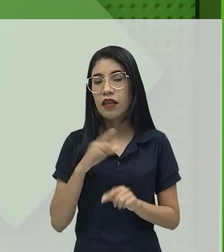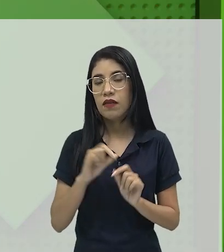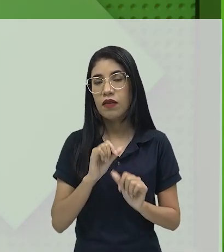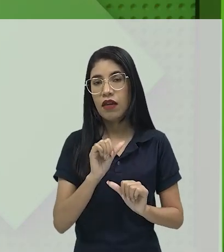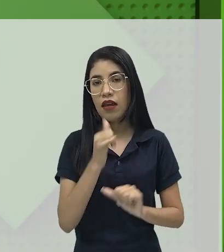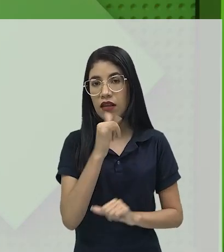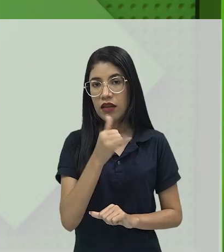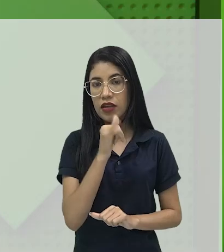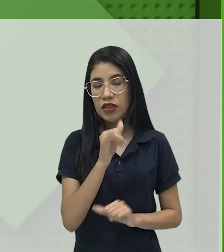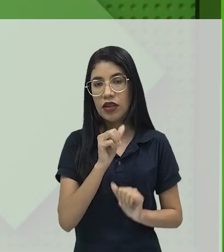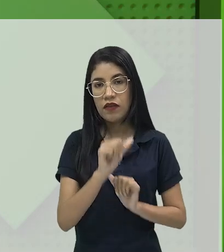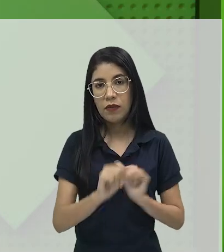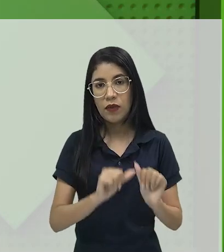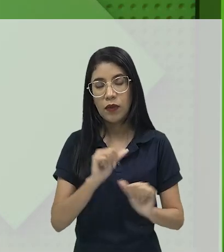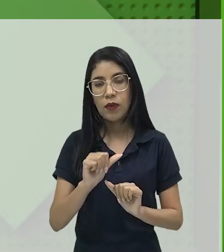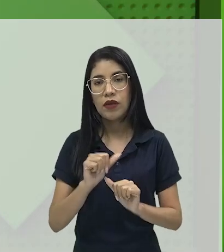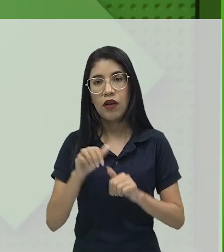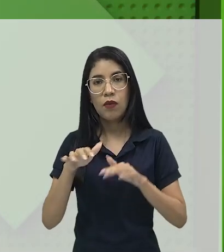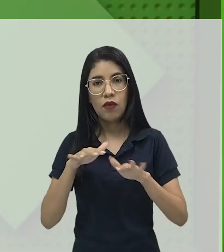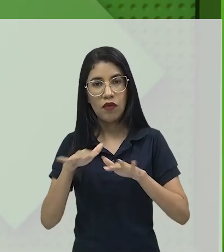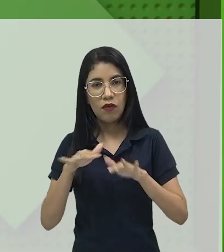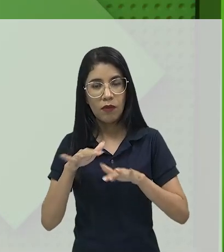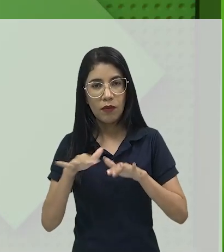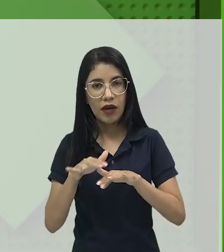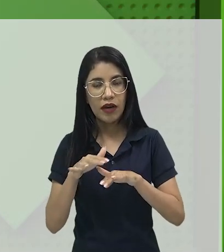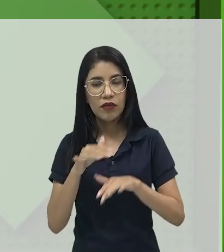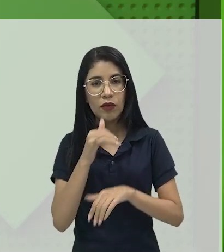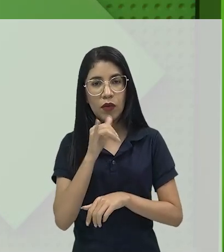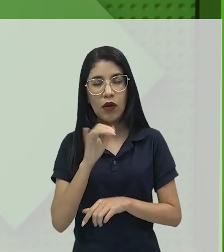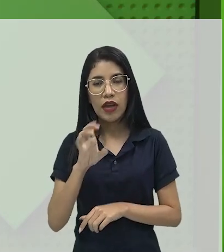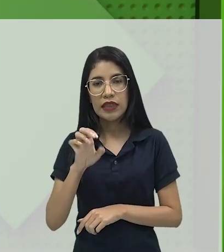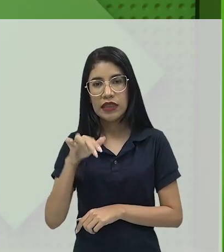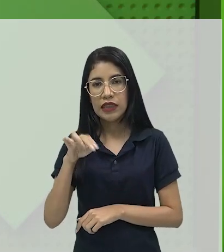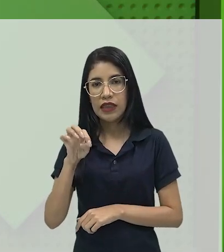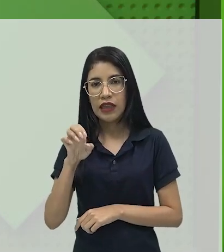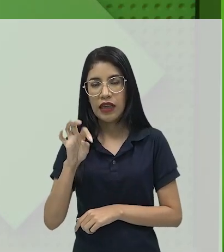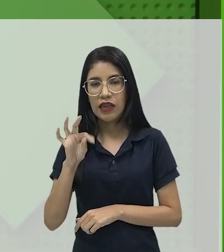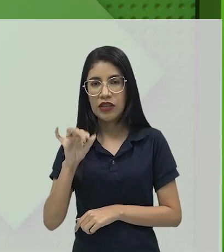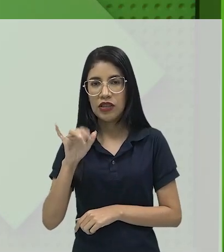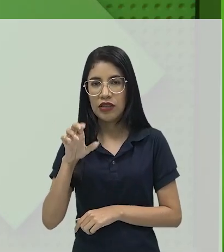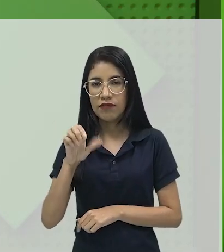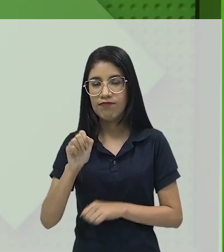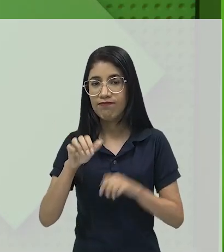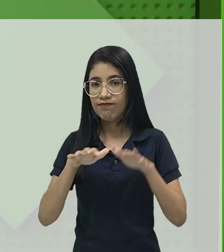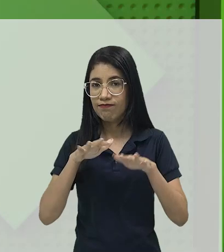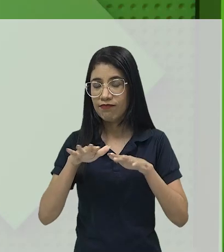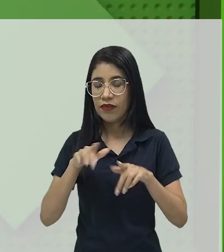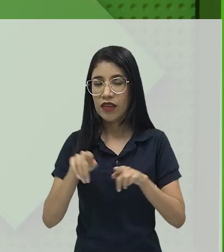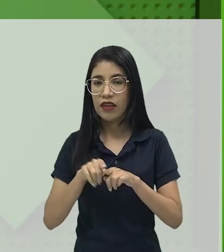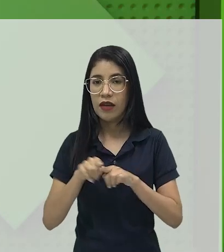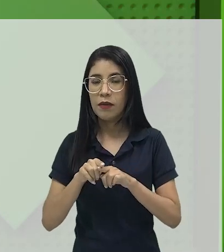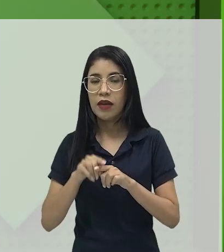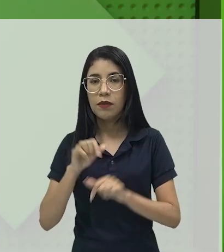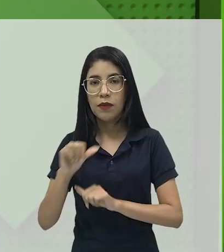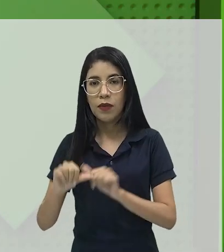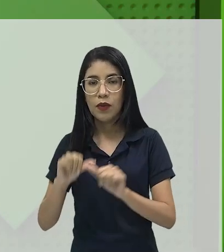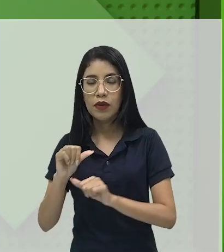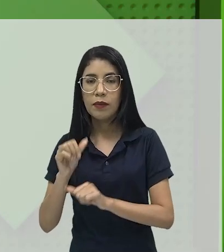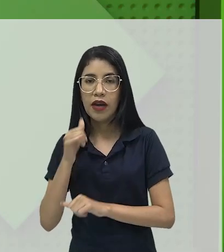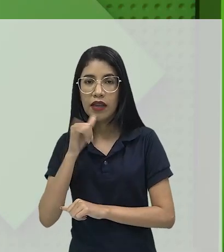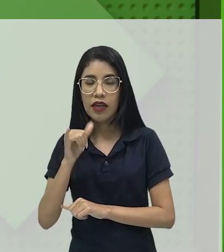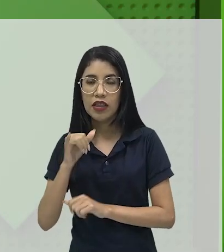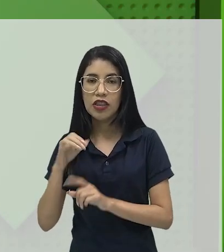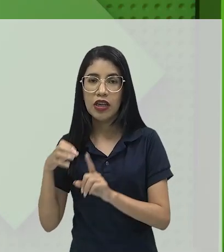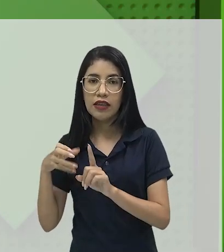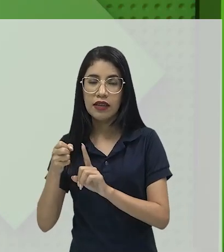a energia de movimento, energia cinética, mecânica, em energia térmica, porque no